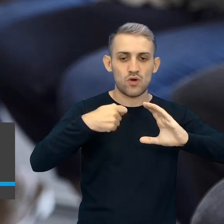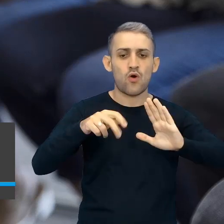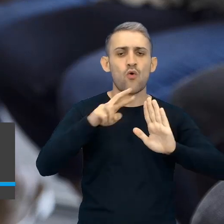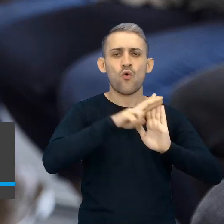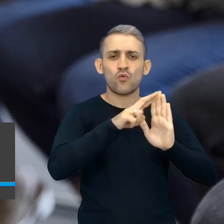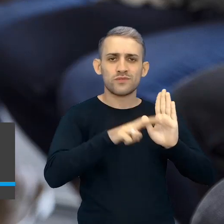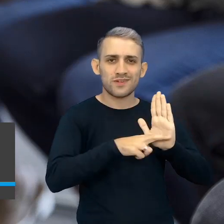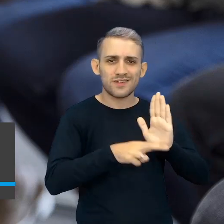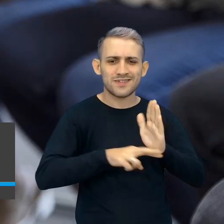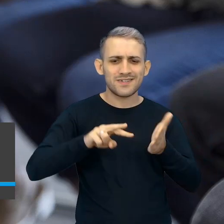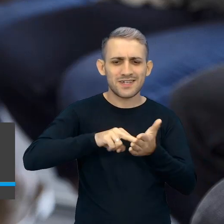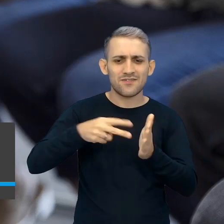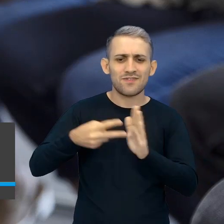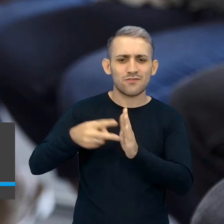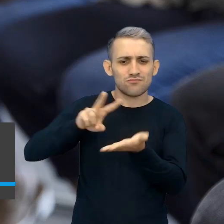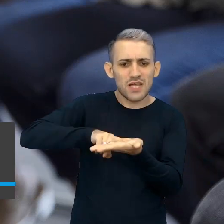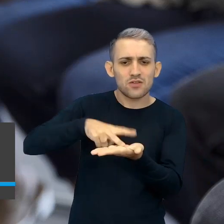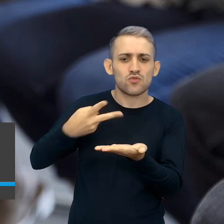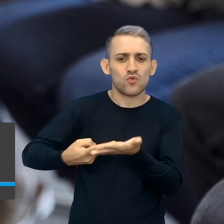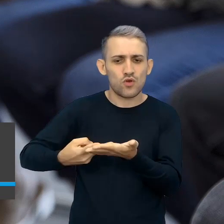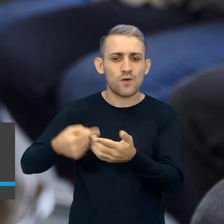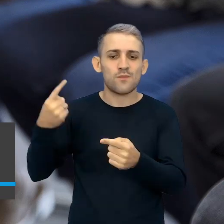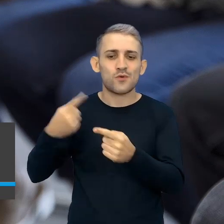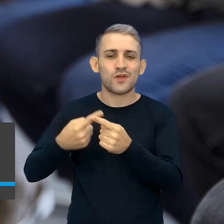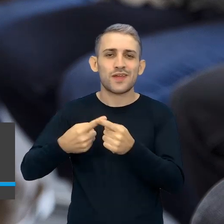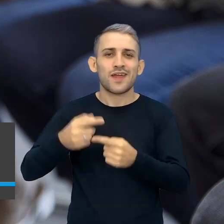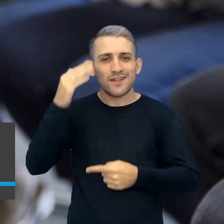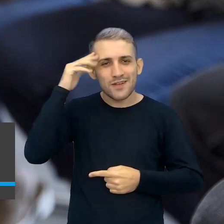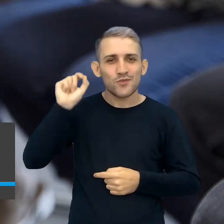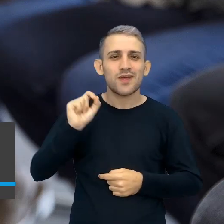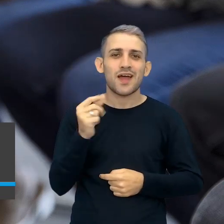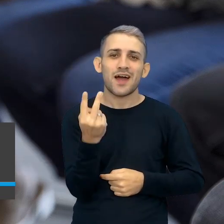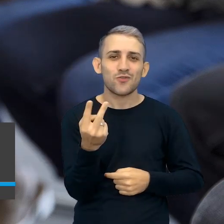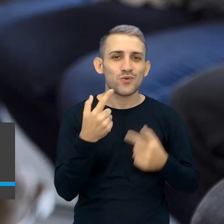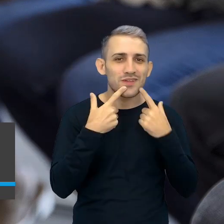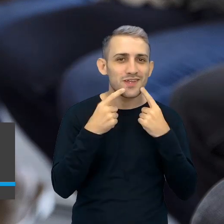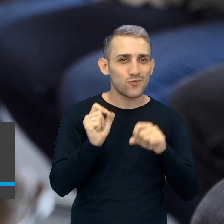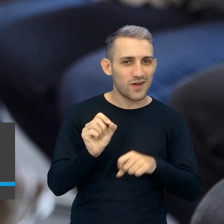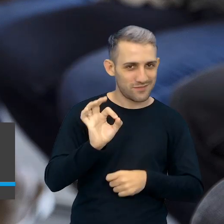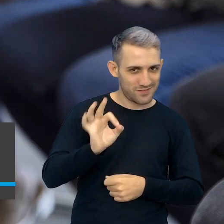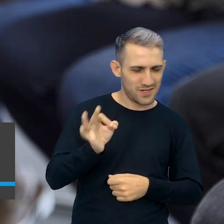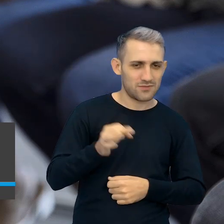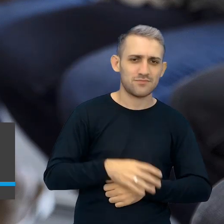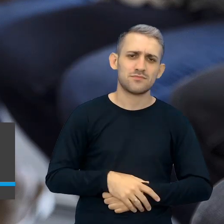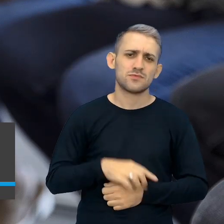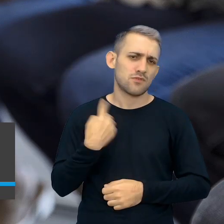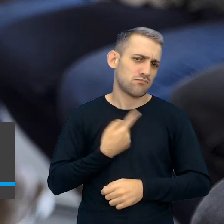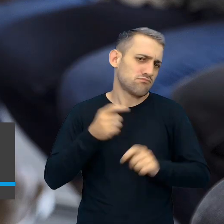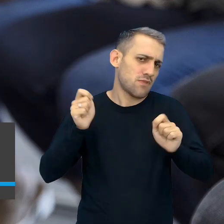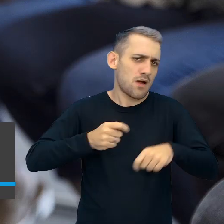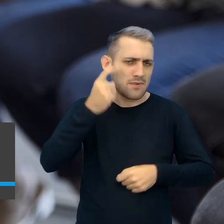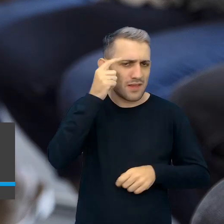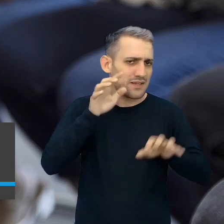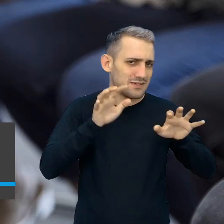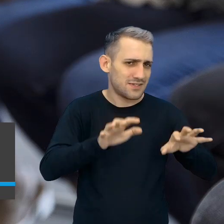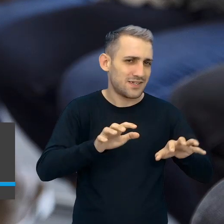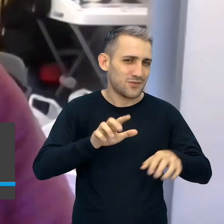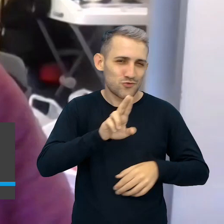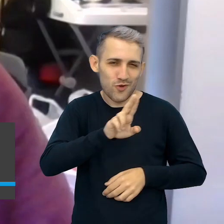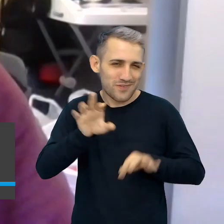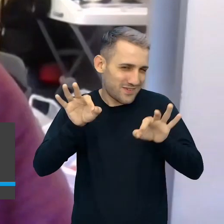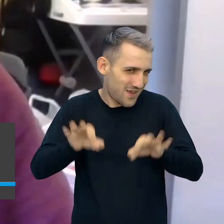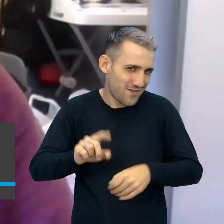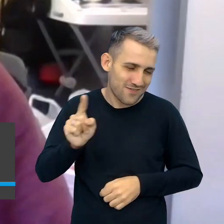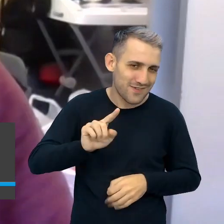que um tradutor também, porque ele está entendendo as duas linguagens, né? A gente pode pensar dessa forma. Não é comum chamar desse jeito,